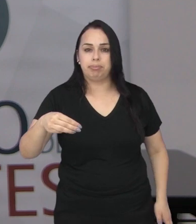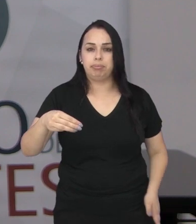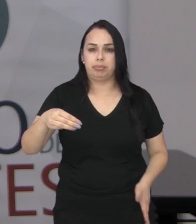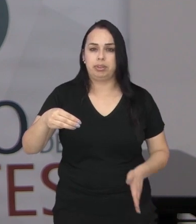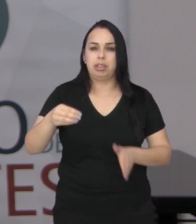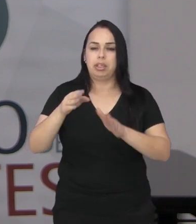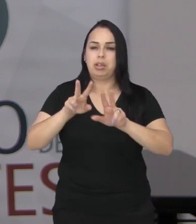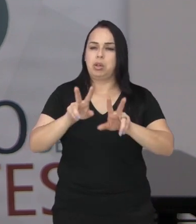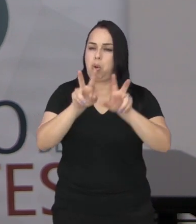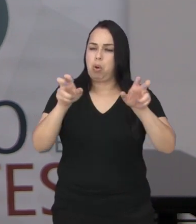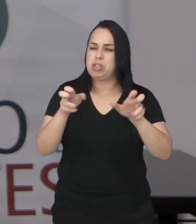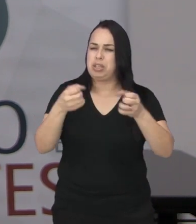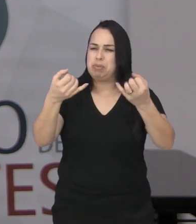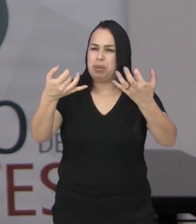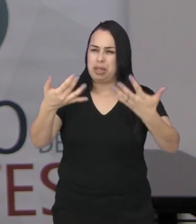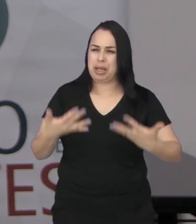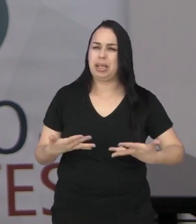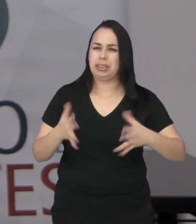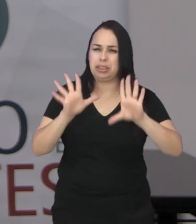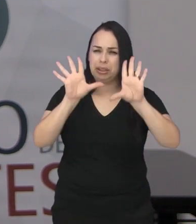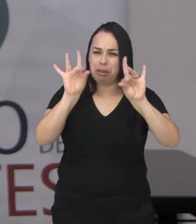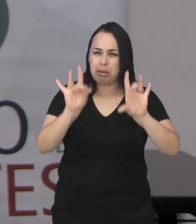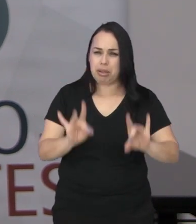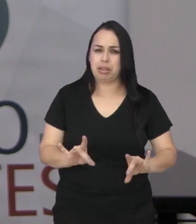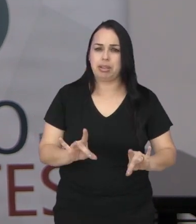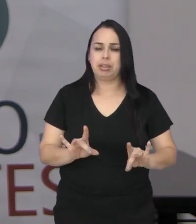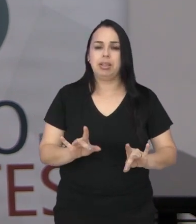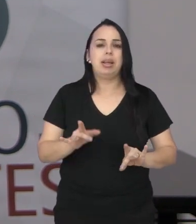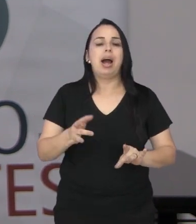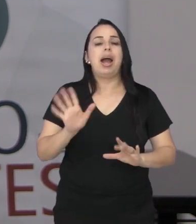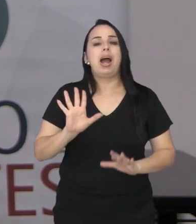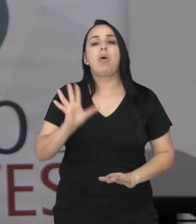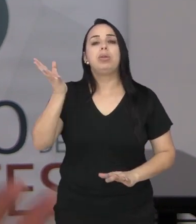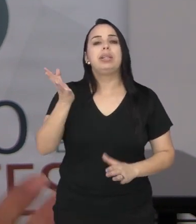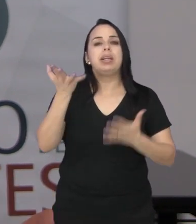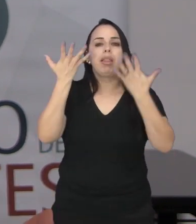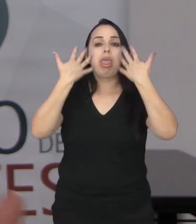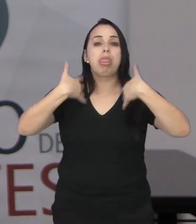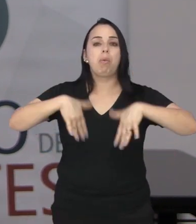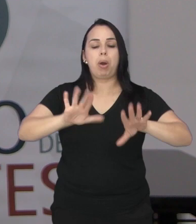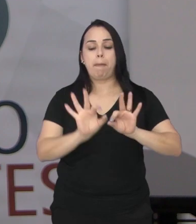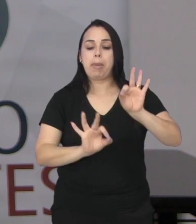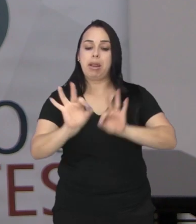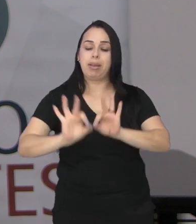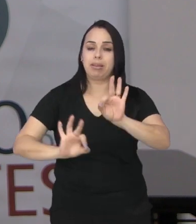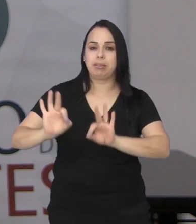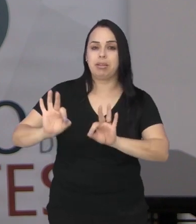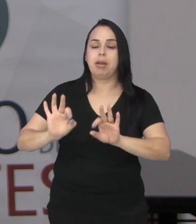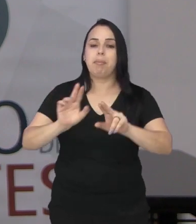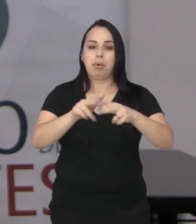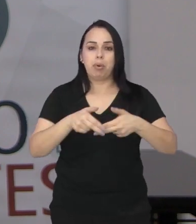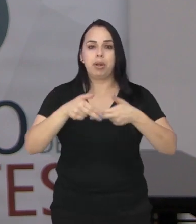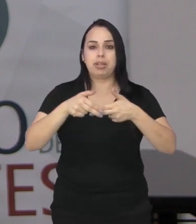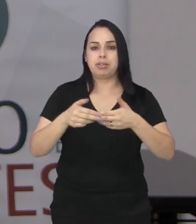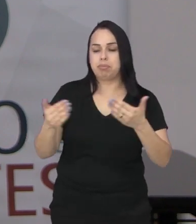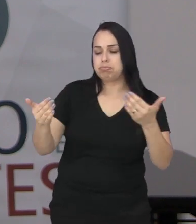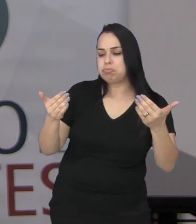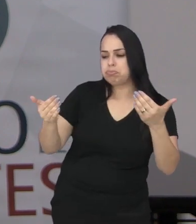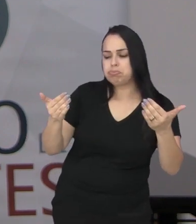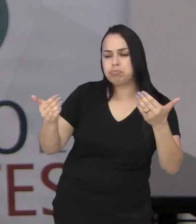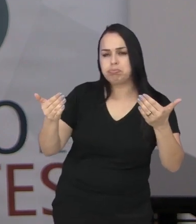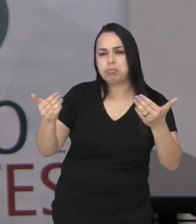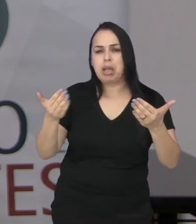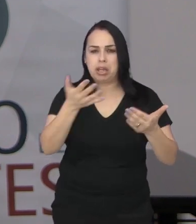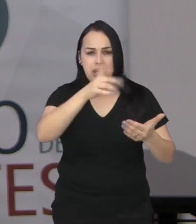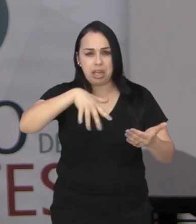que está sendo muito abordado aqui hoje, eu acho que ali sai um planejamento quase que natural. Então esses índices, eles são um ótimo parâmetro para quem quer acertar,